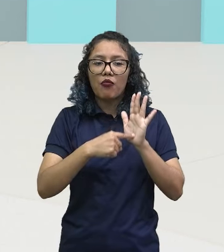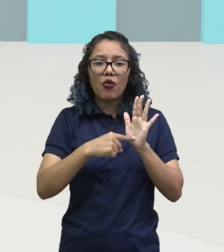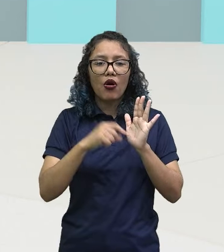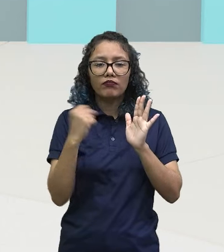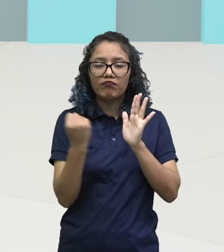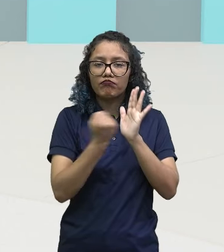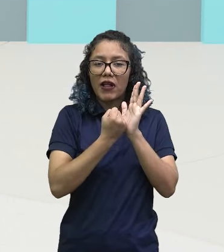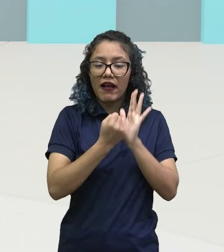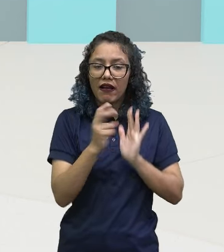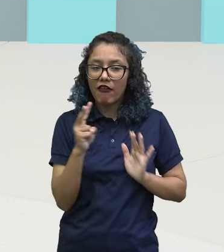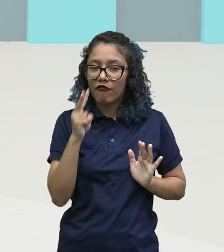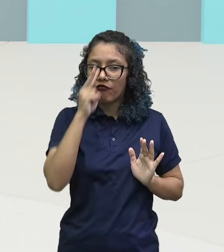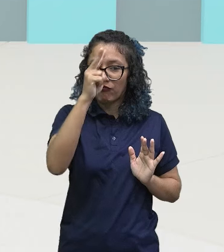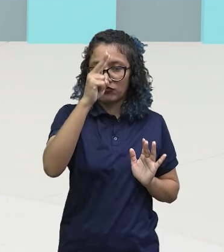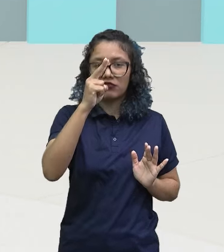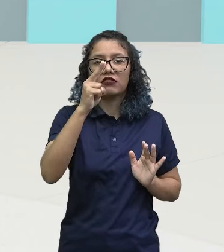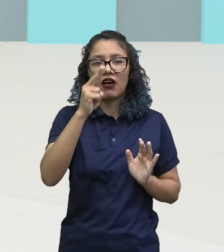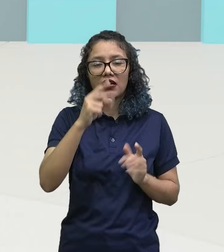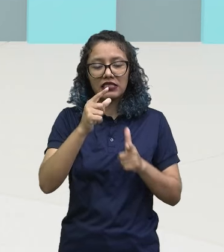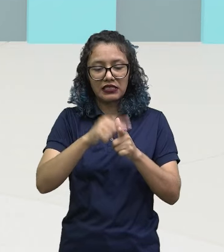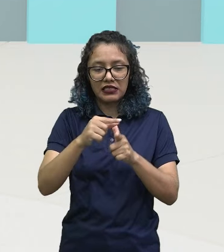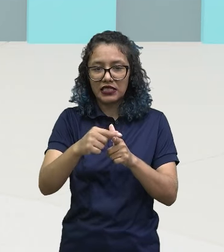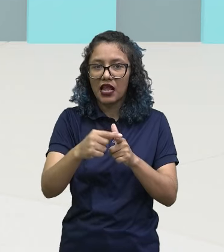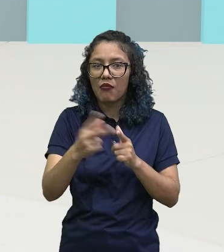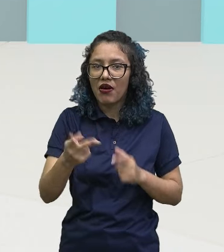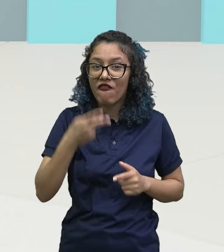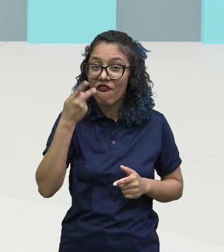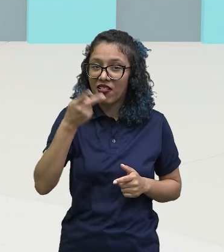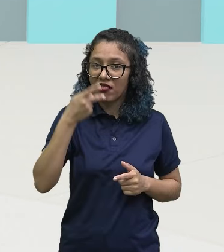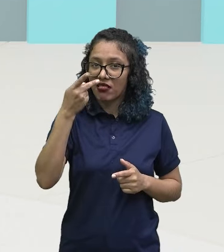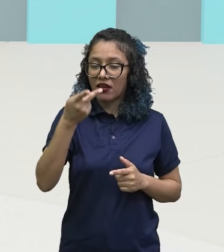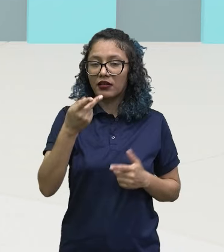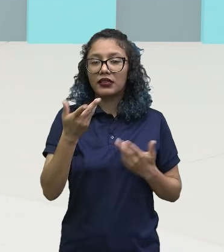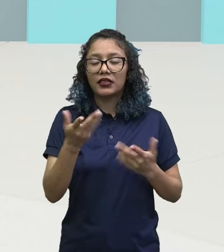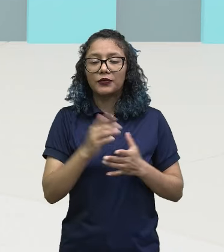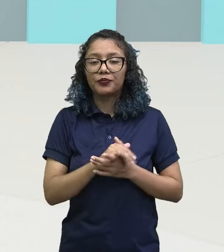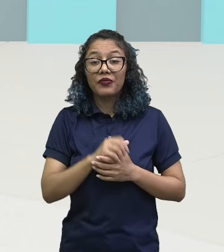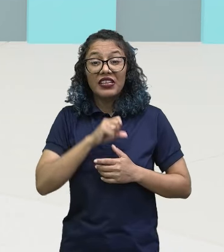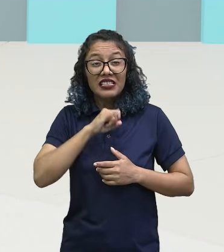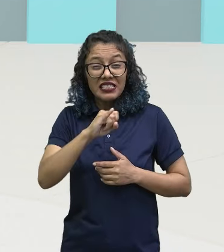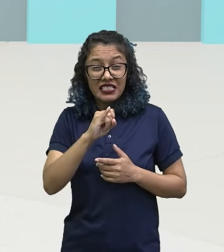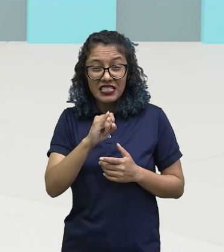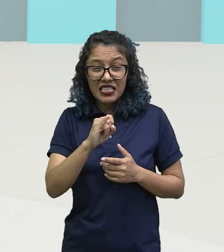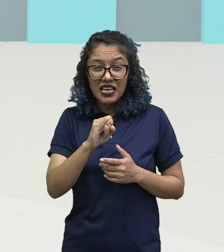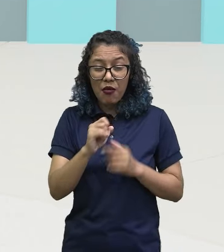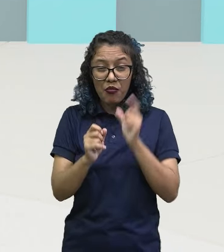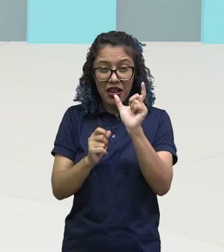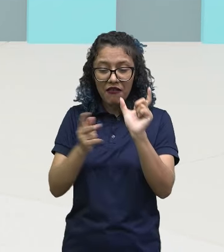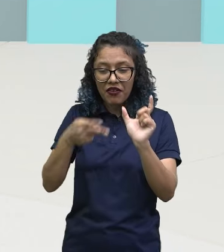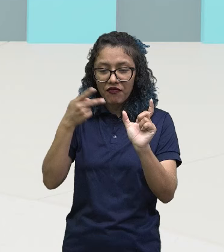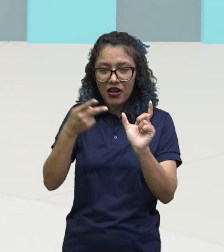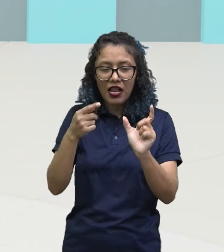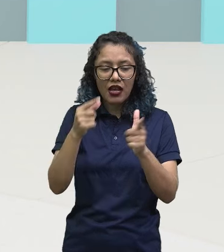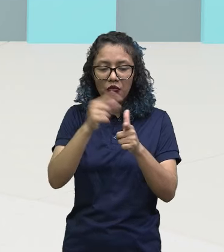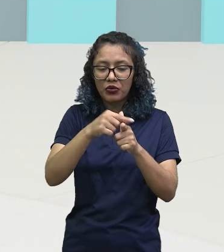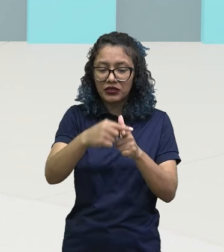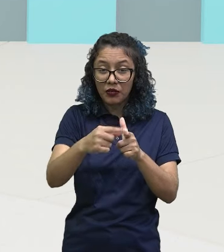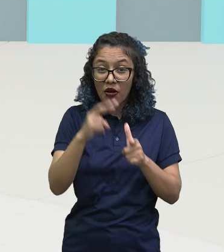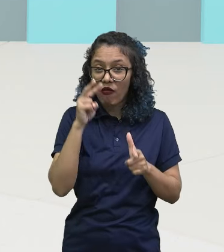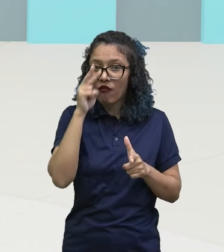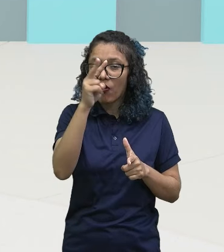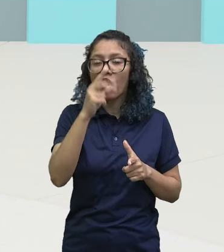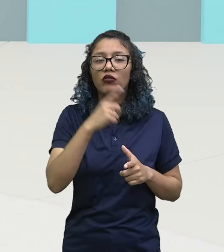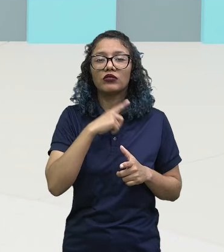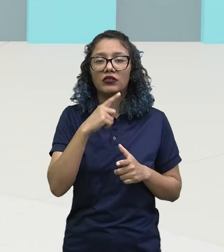uma sílaba tônica. Quando eu falo a sílaba, sempre vai ter uma sílaba mais forte. Essa